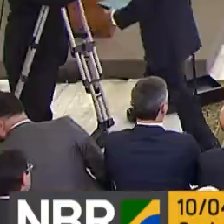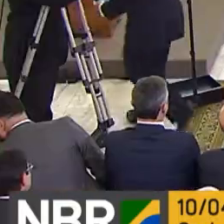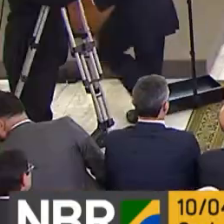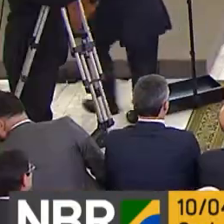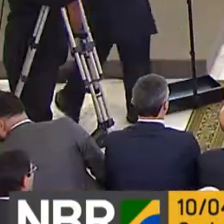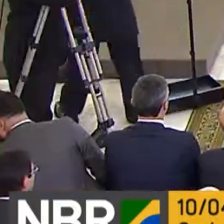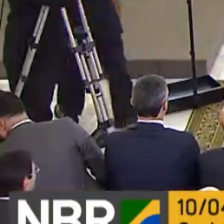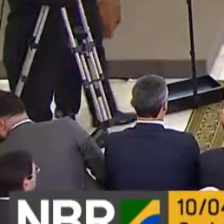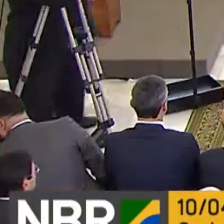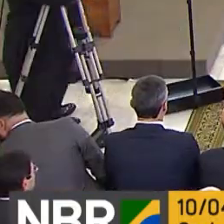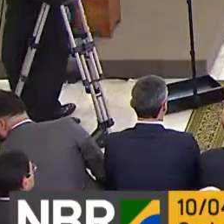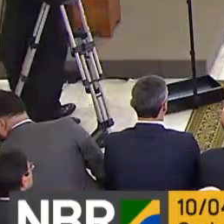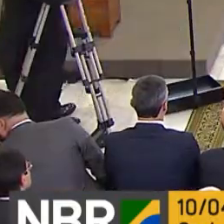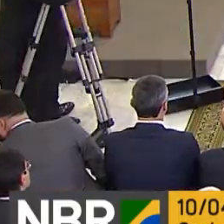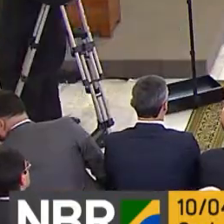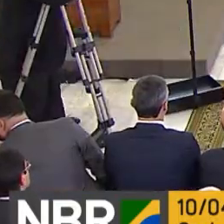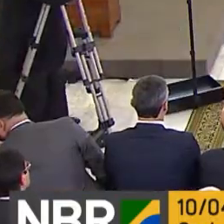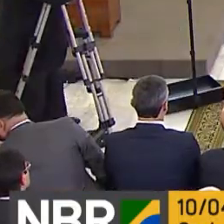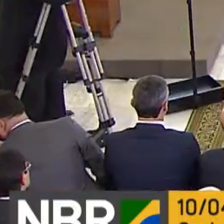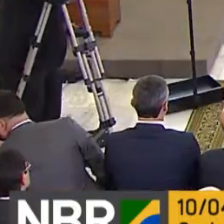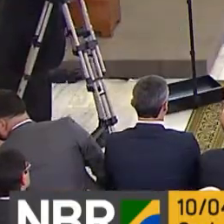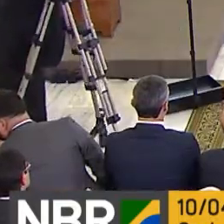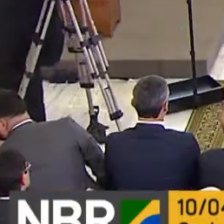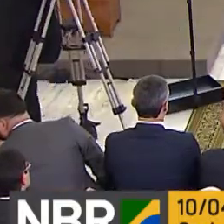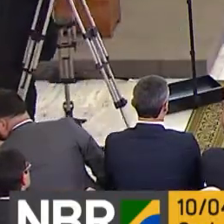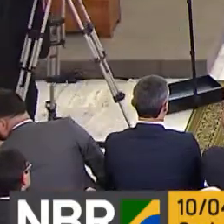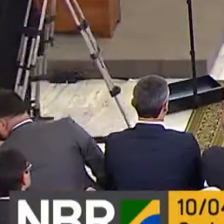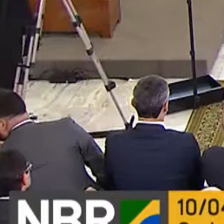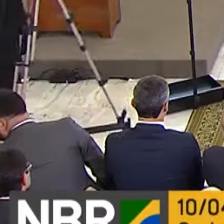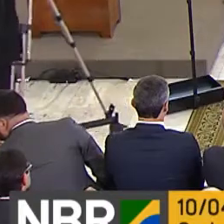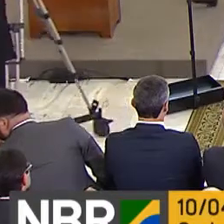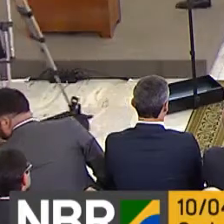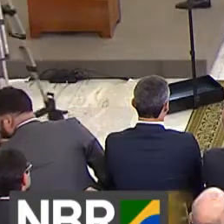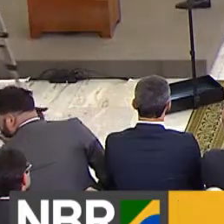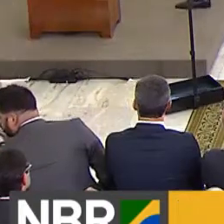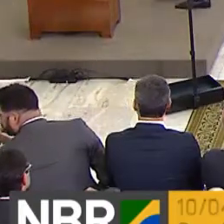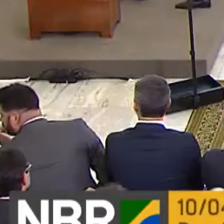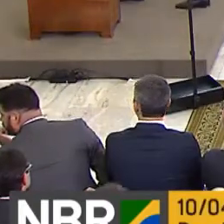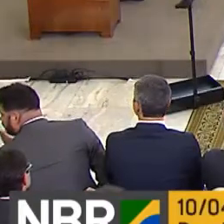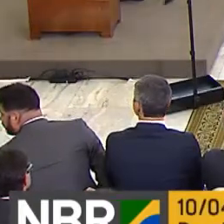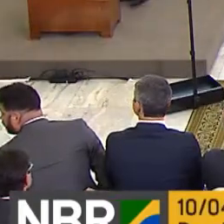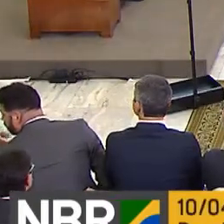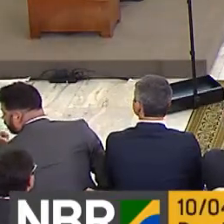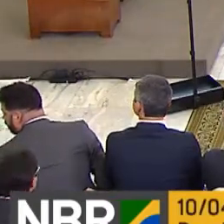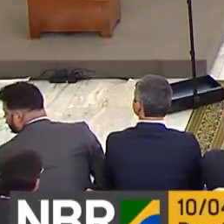Senhoras e senhores, com a palavra o presidente da República, Michel Temer.